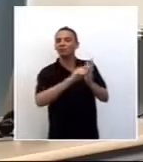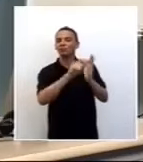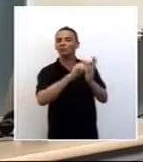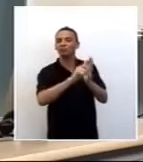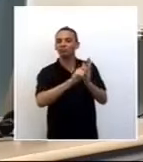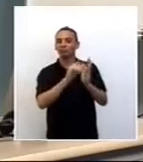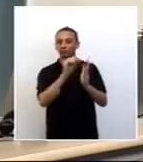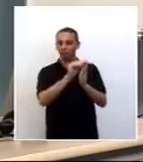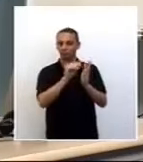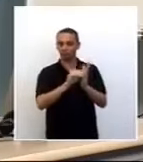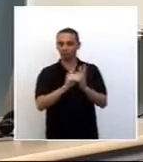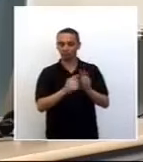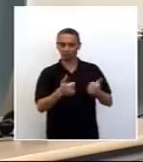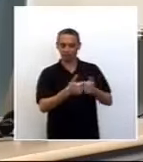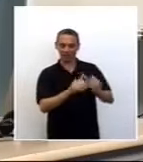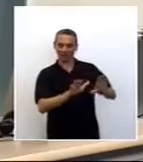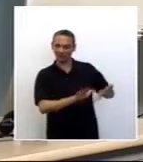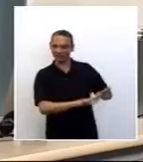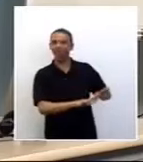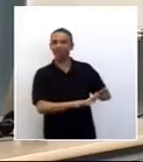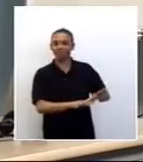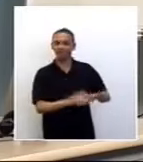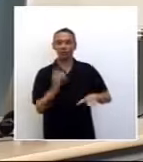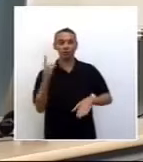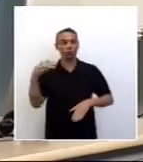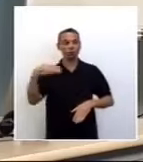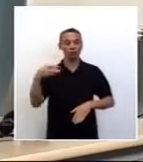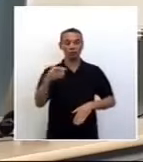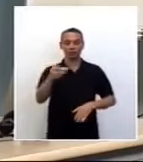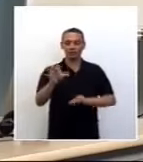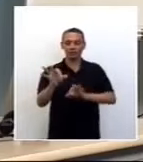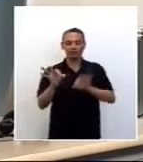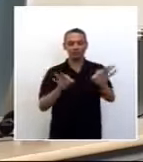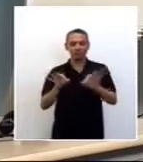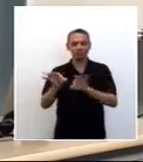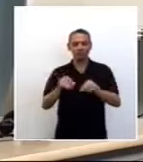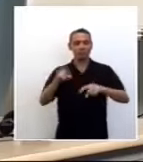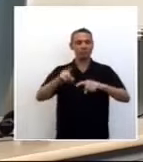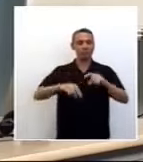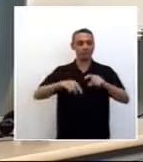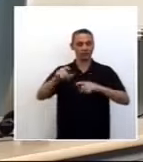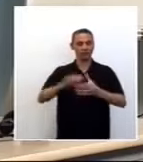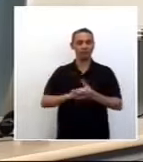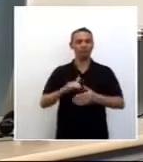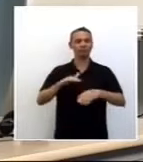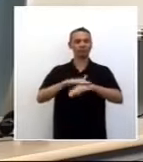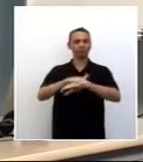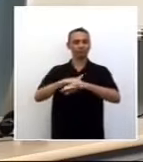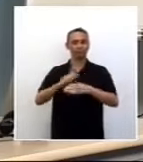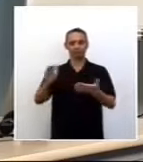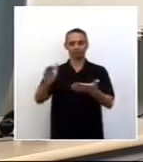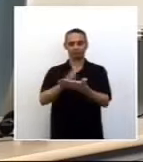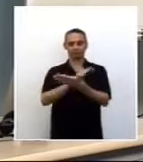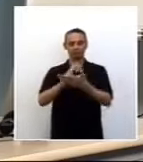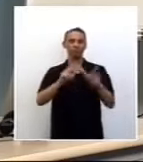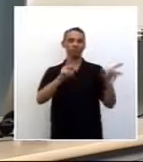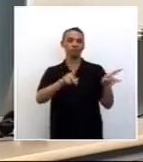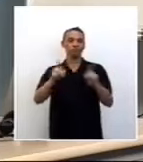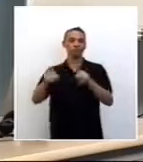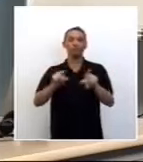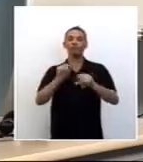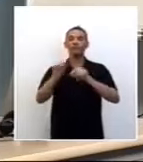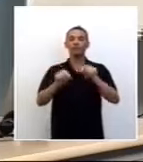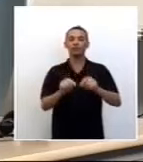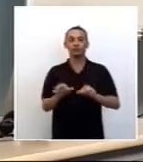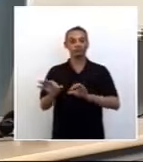do bonitinho deixa aí de lado vou te dar um minutinho aí para você se ajeitar mas enquanto isso eu vou conversando com os professores não é